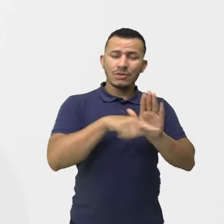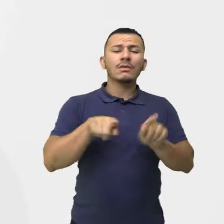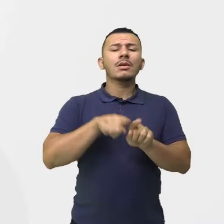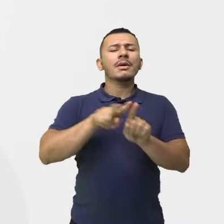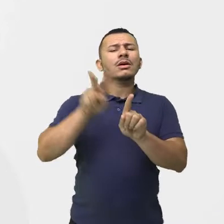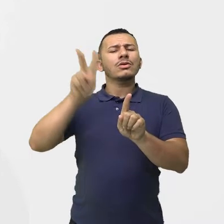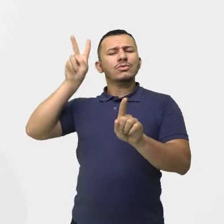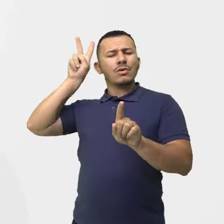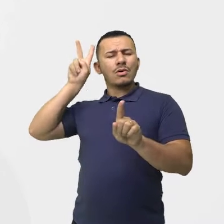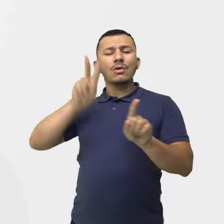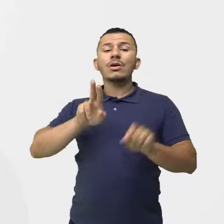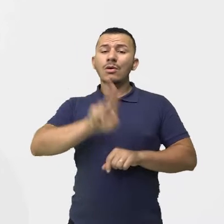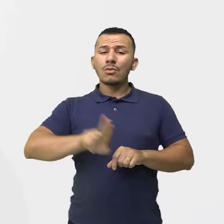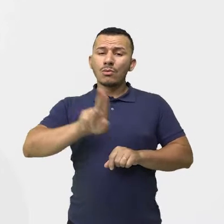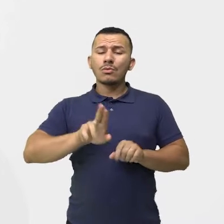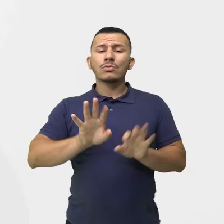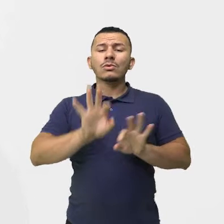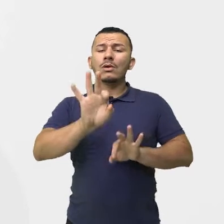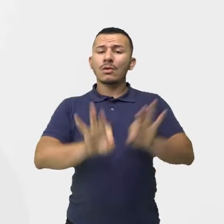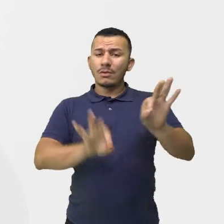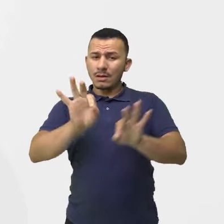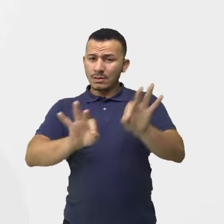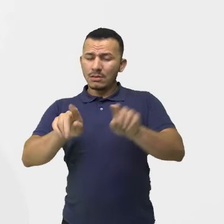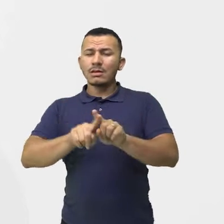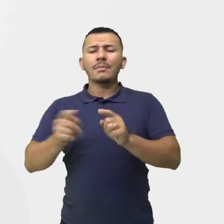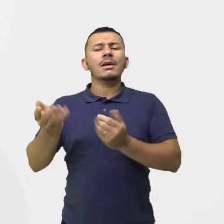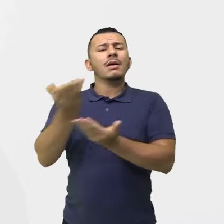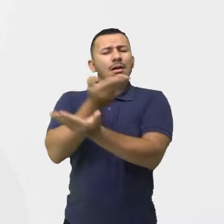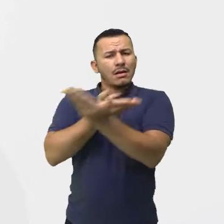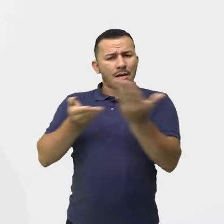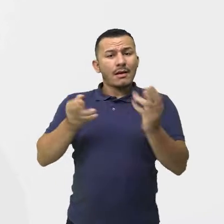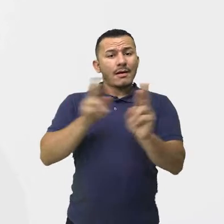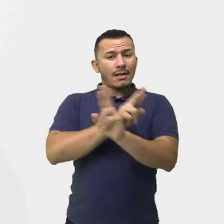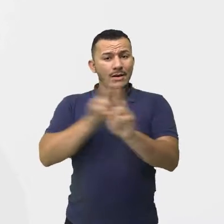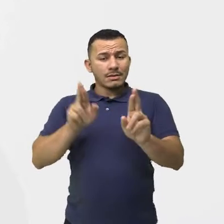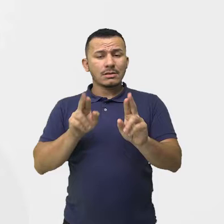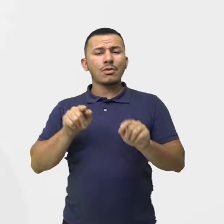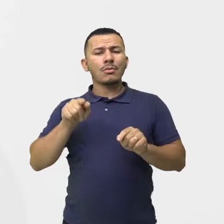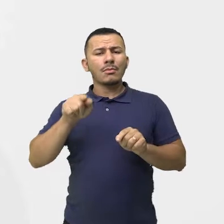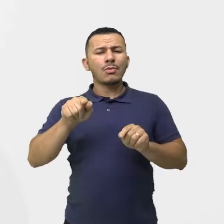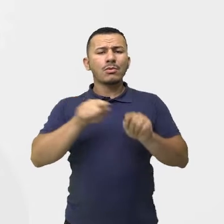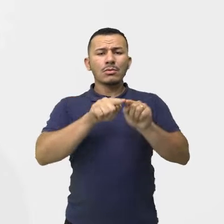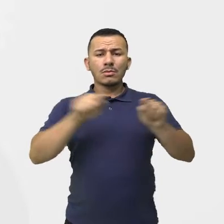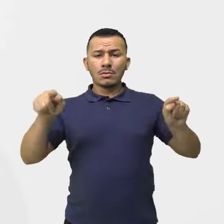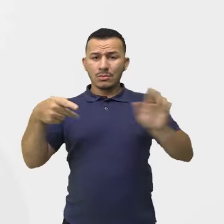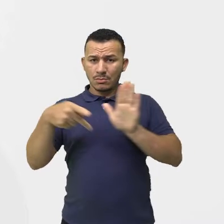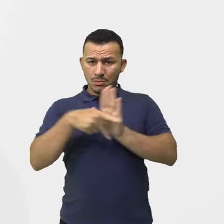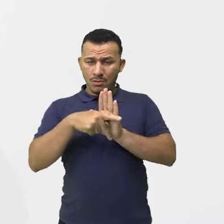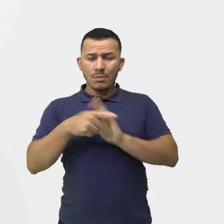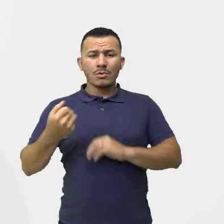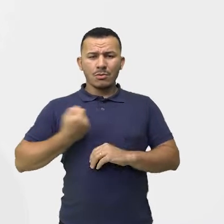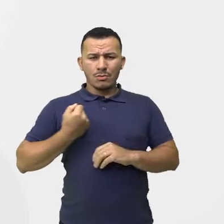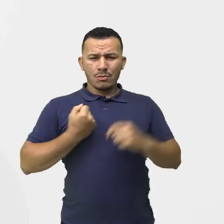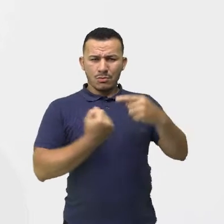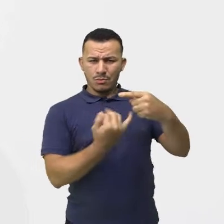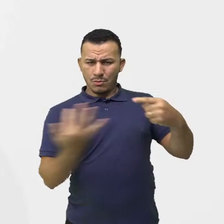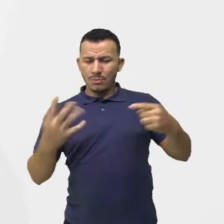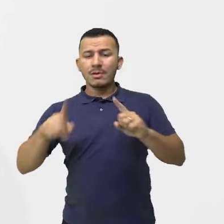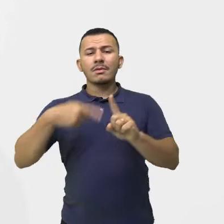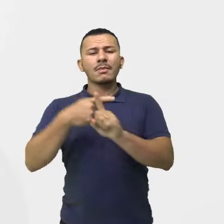história, ordenação, associação com pontos da reta numérica e